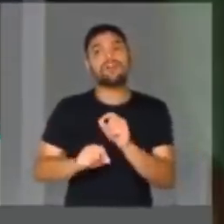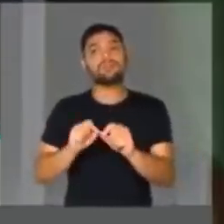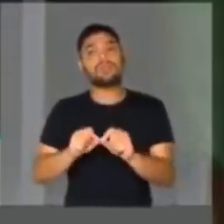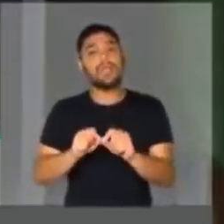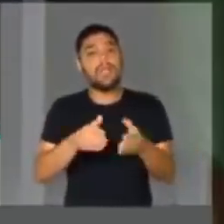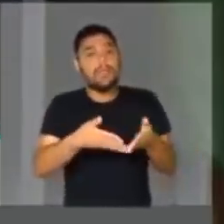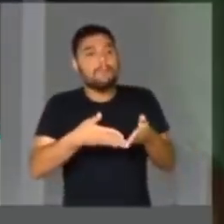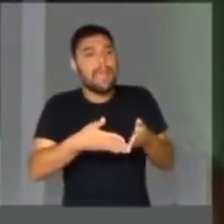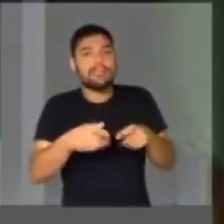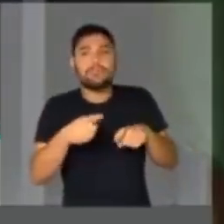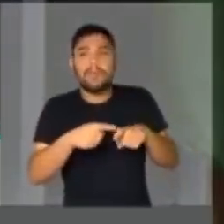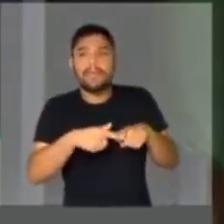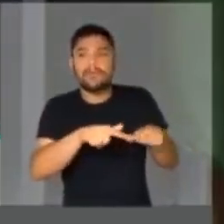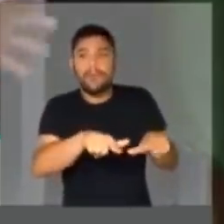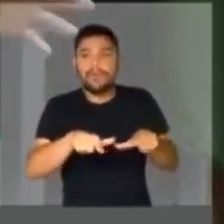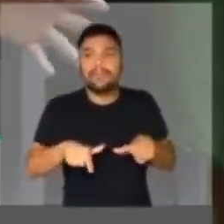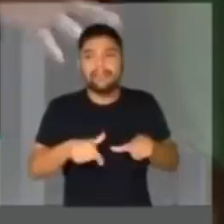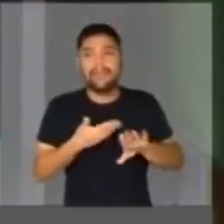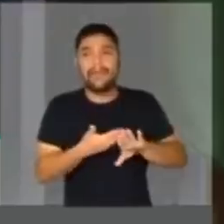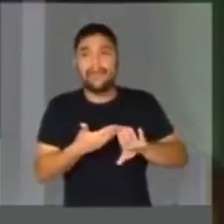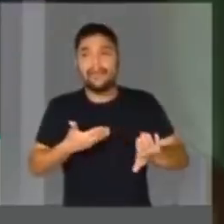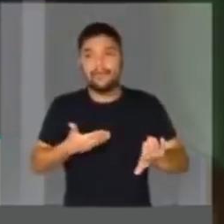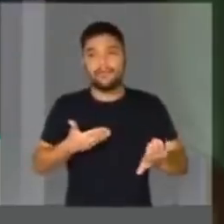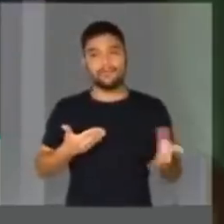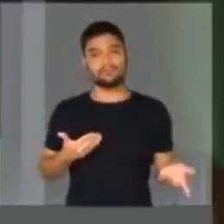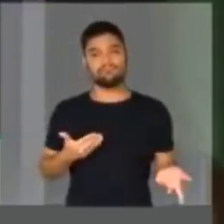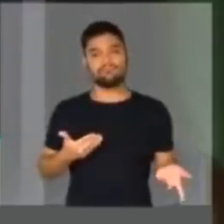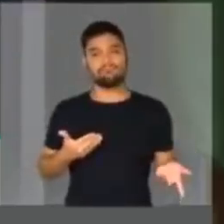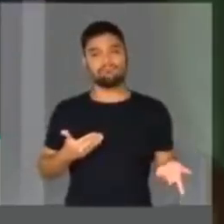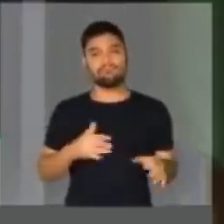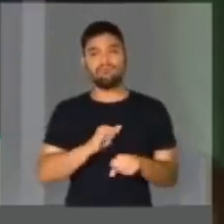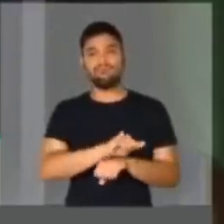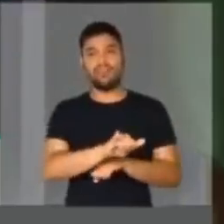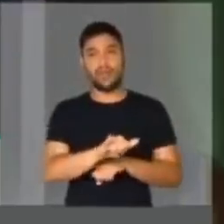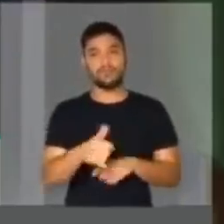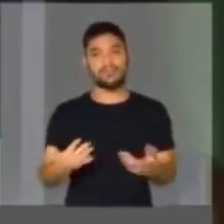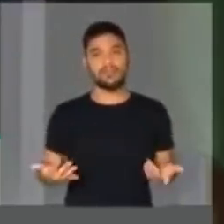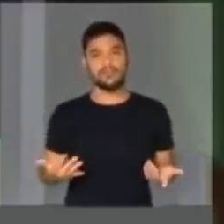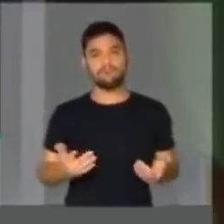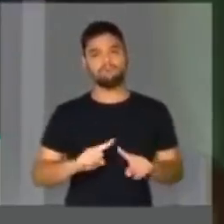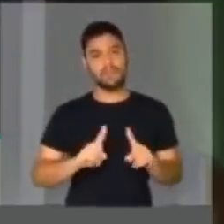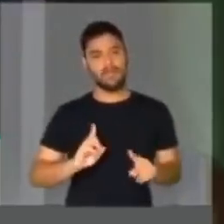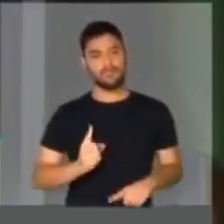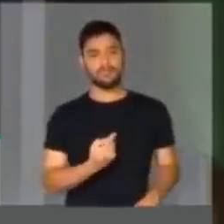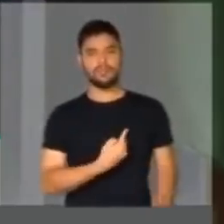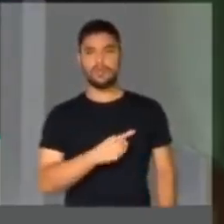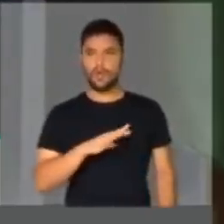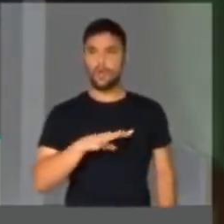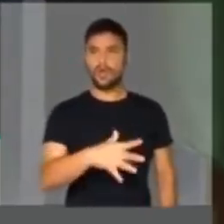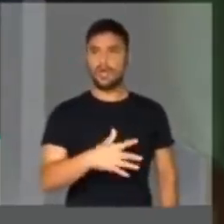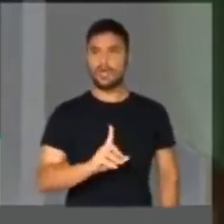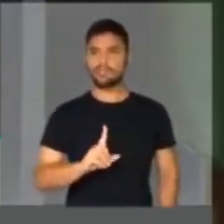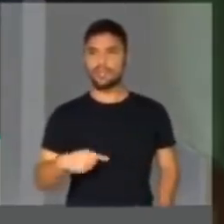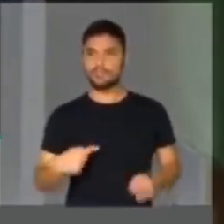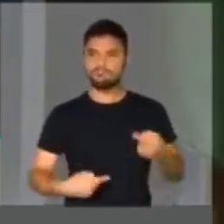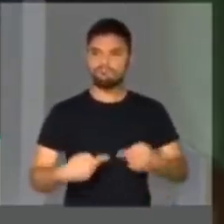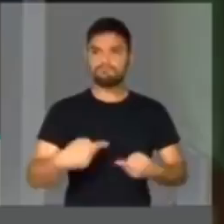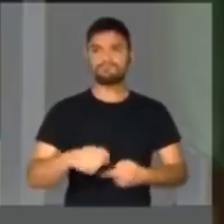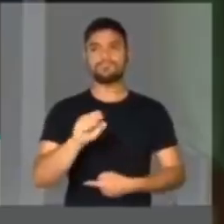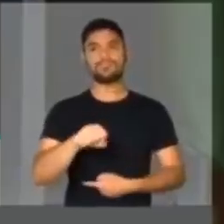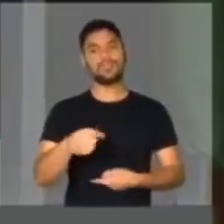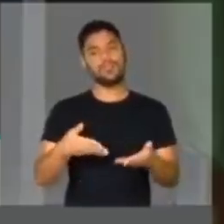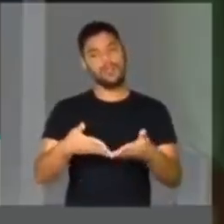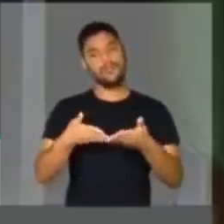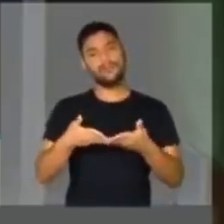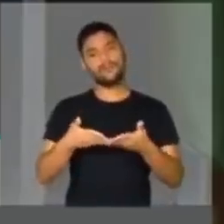presidente, pega um atestado médico ou não vai lá naquele momento. Nós vamos. Pode ter certeza que nós iremos. Então está